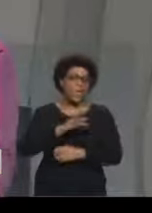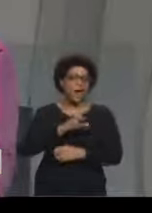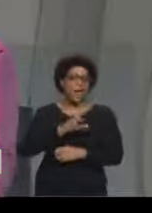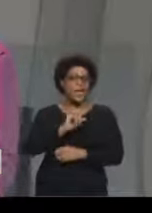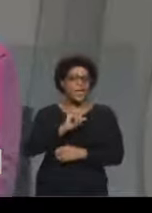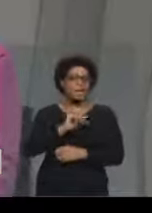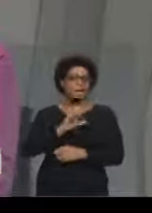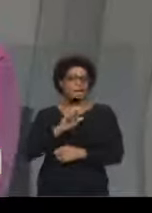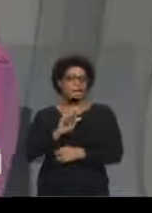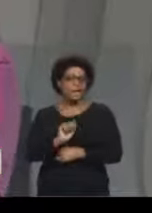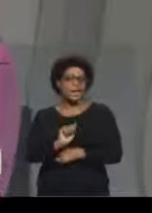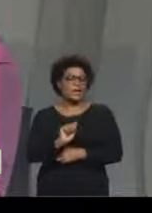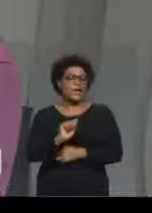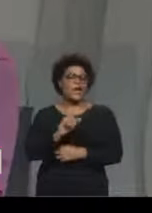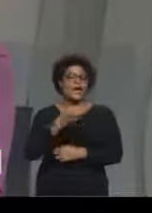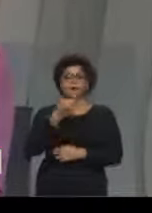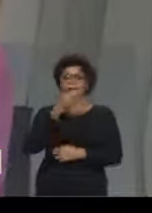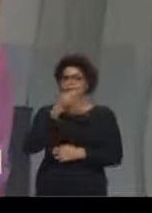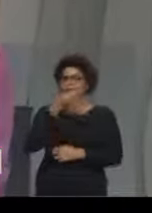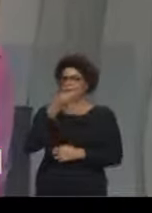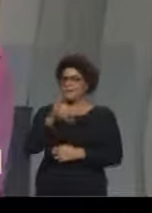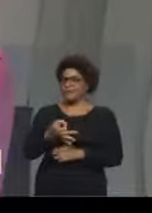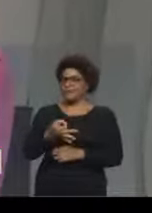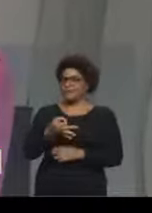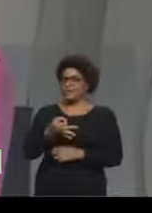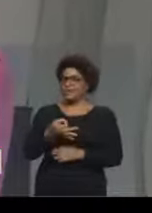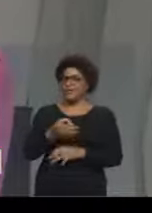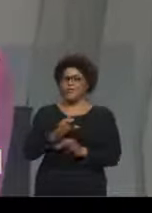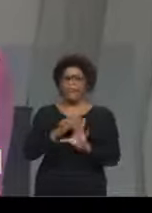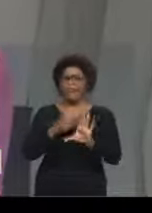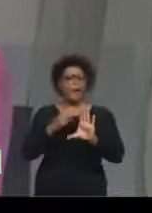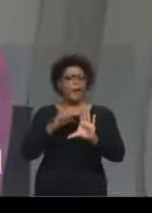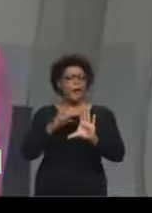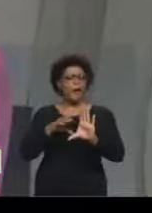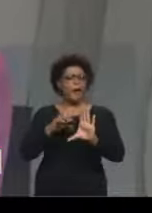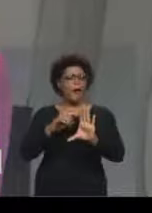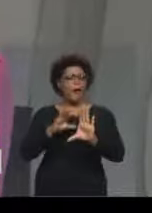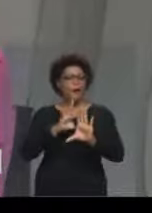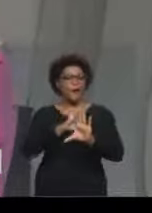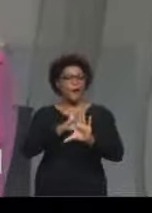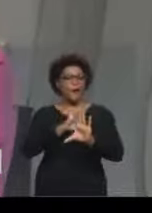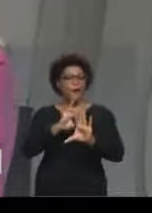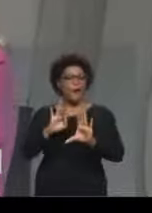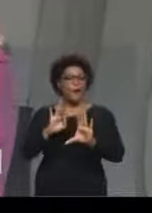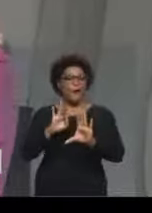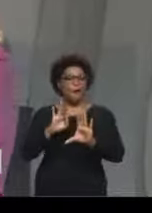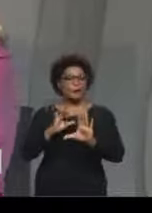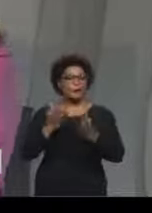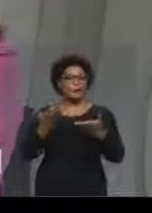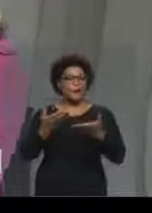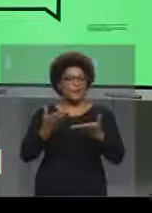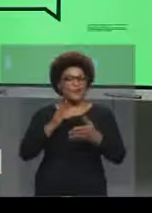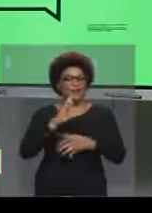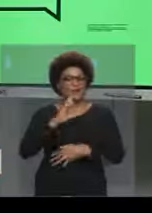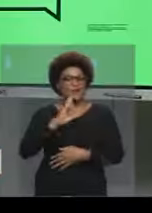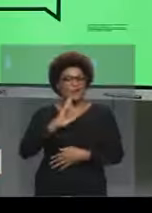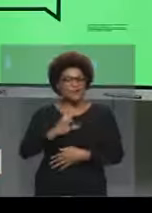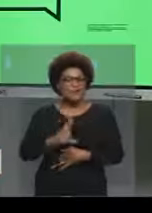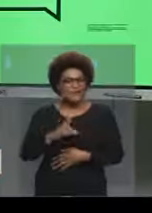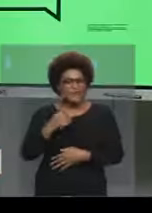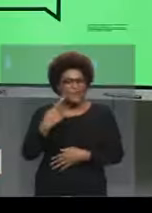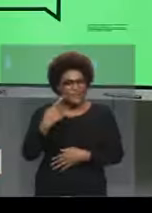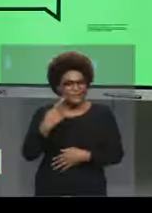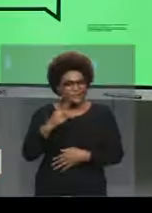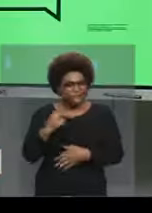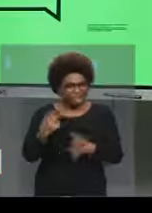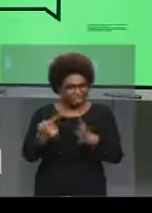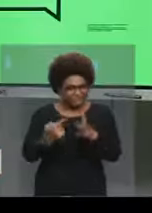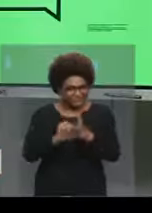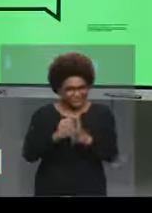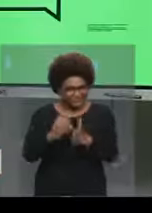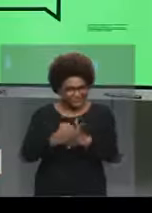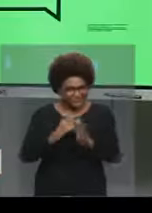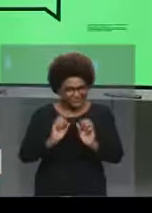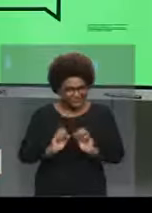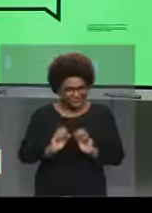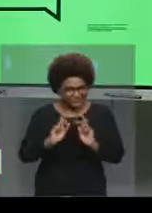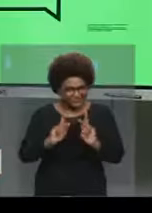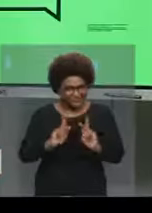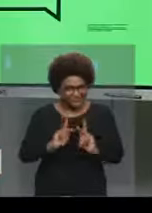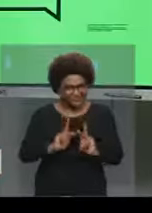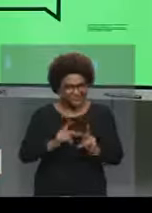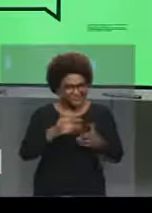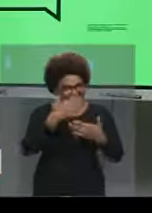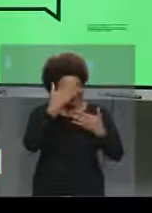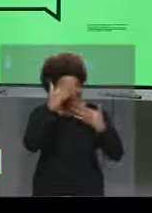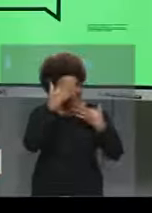aula super gostosa e vamos tirar todas as suas dúvidas agora. Excelente, professora Rose, obrigada. Tudo